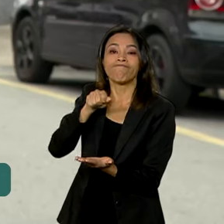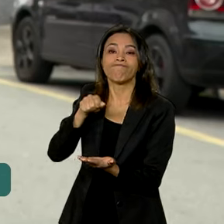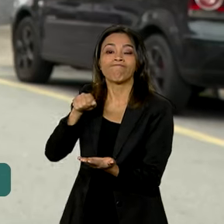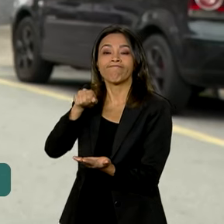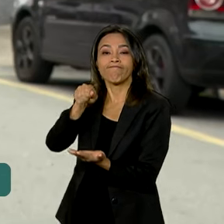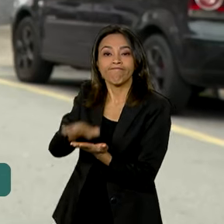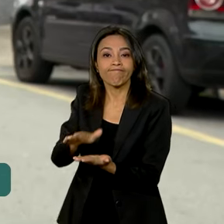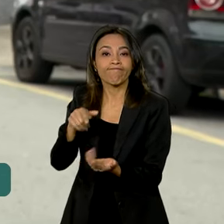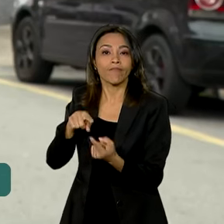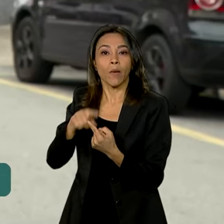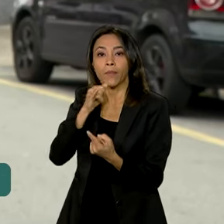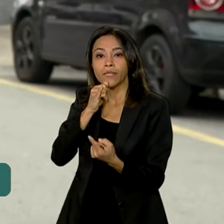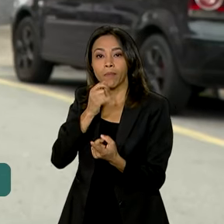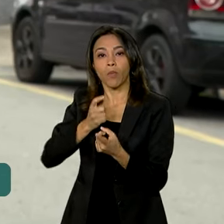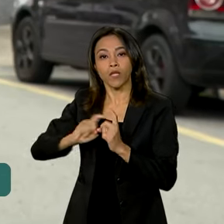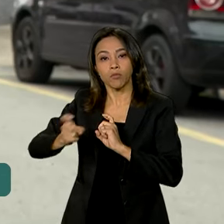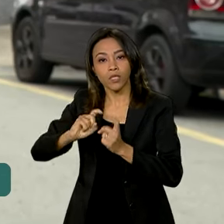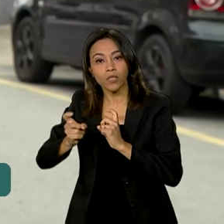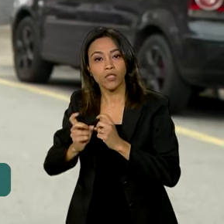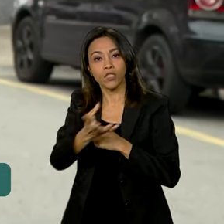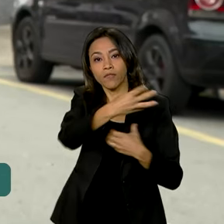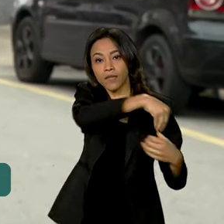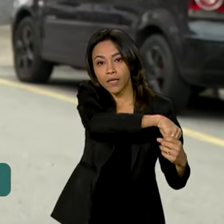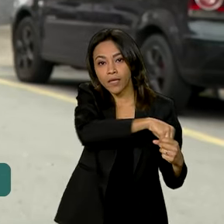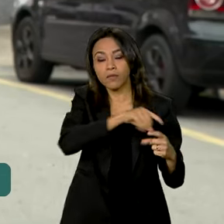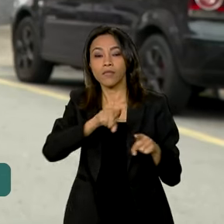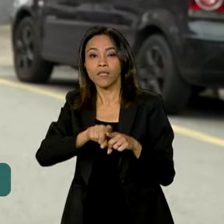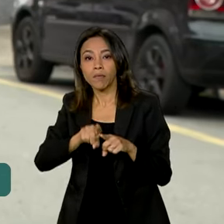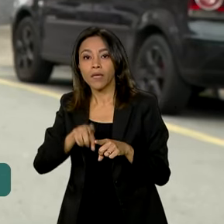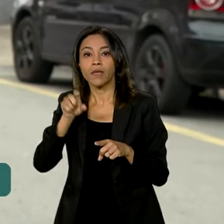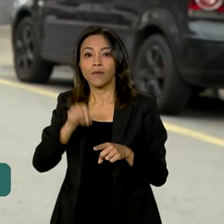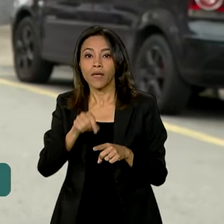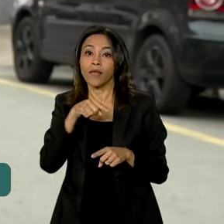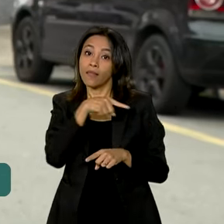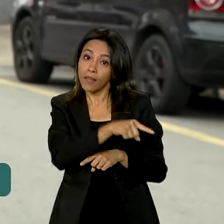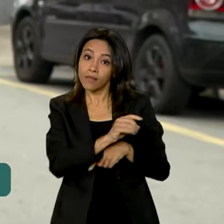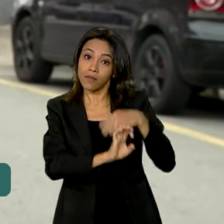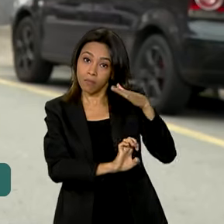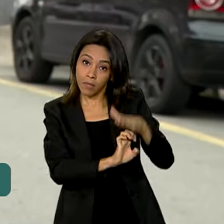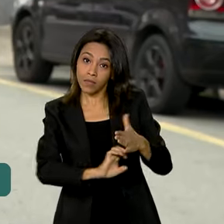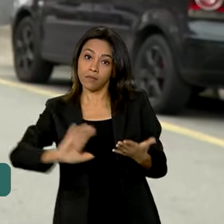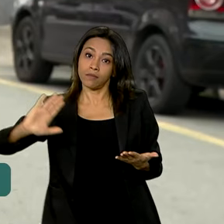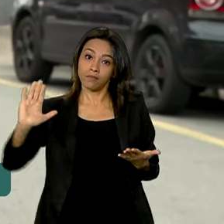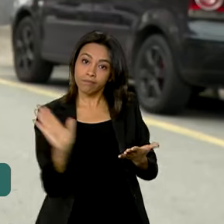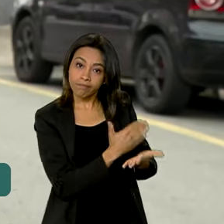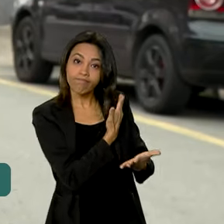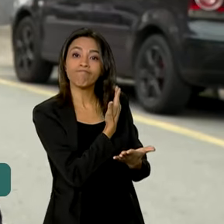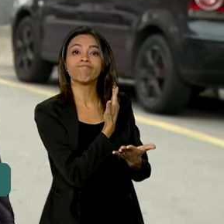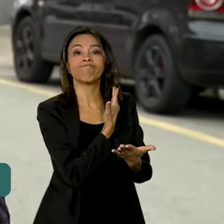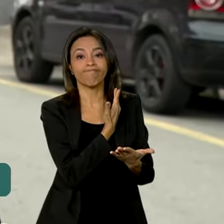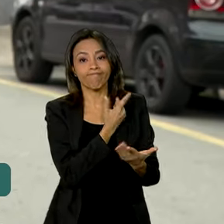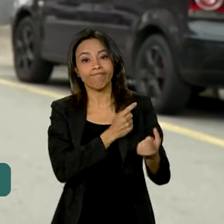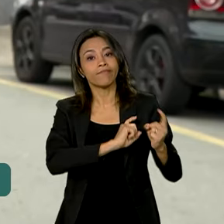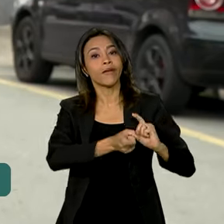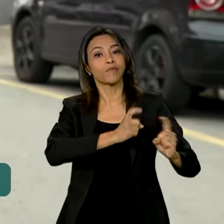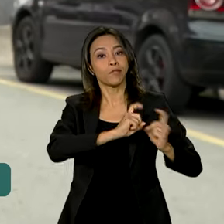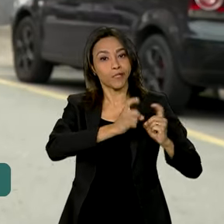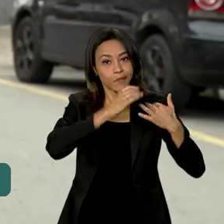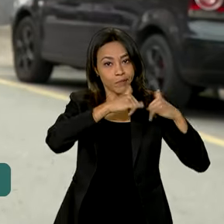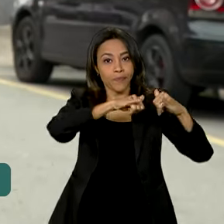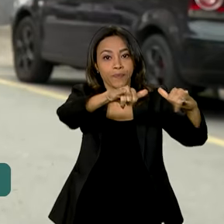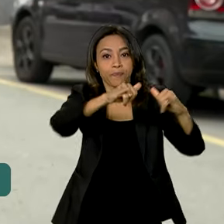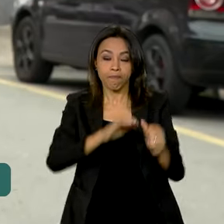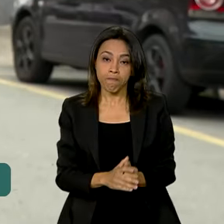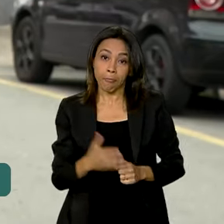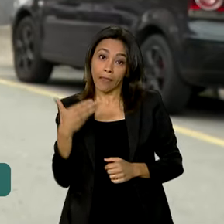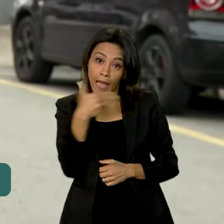intervenção administrativa e até a cassação da concessão. Em nota, a Enel, a concessionária de energia de